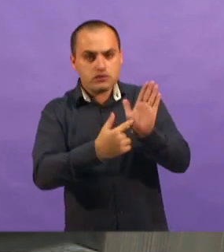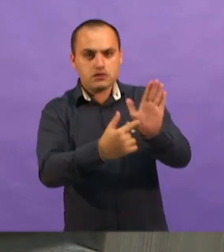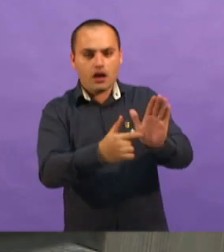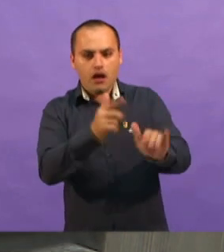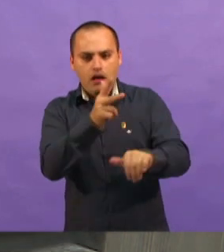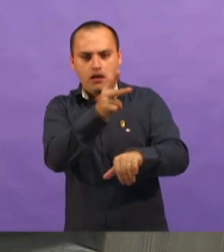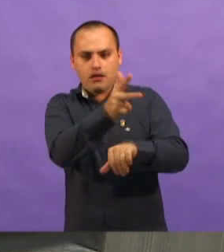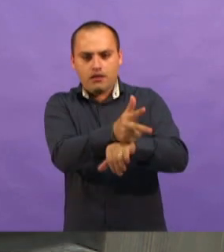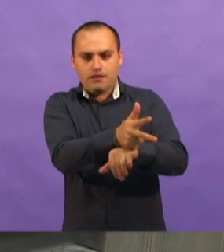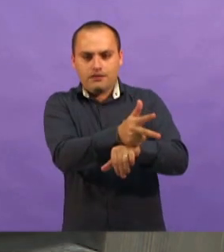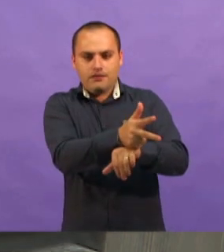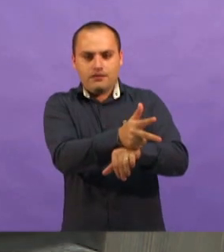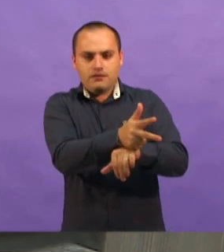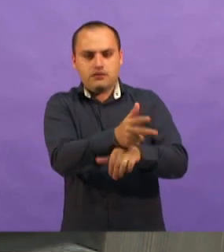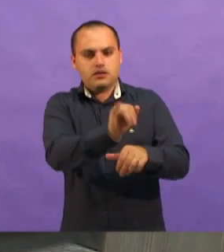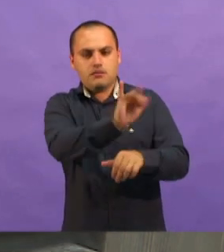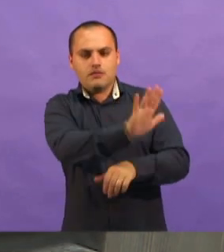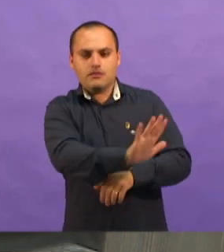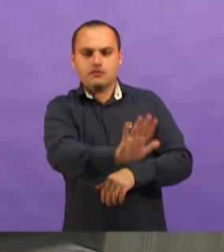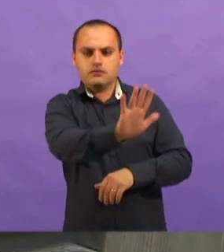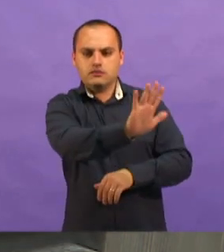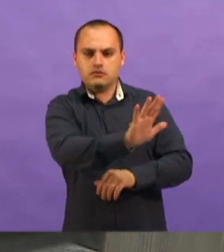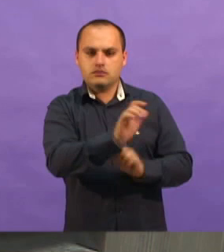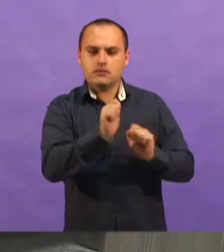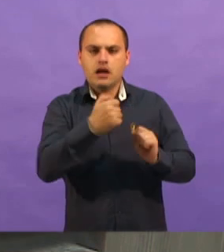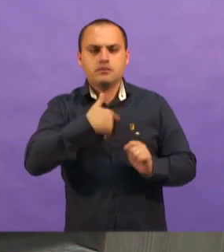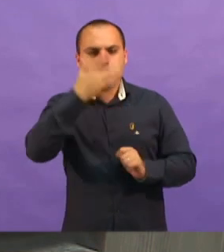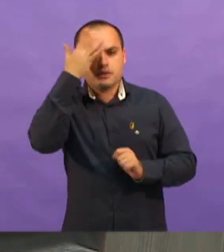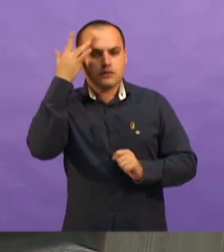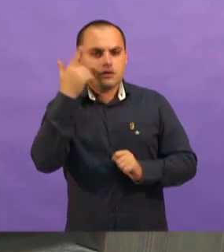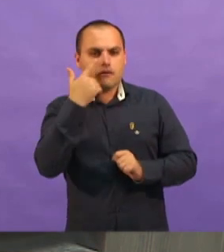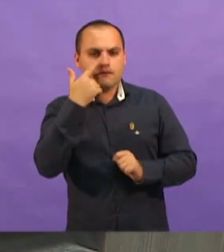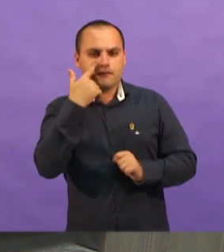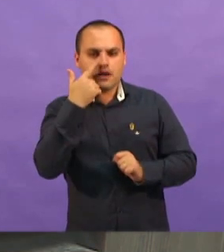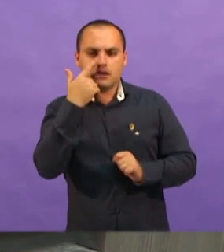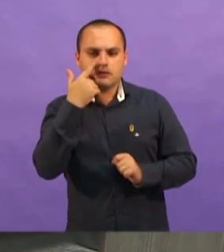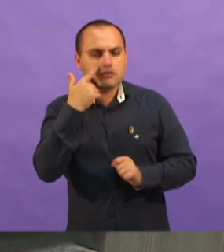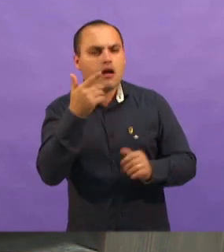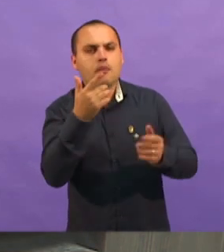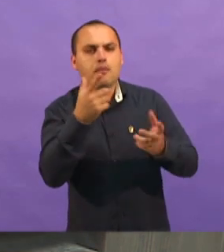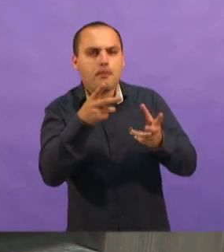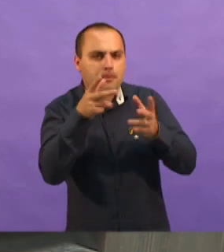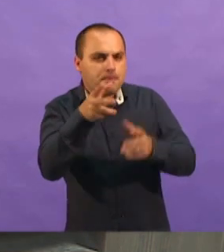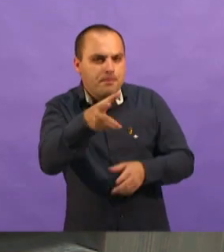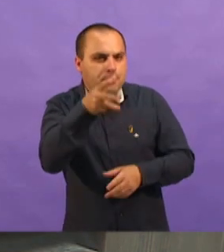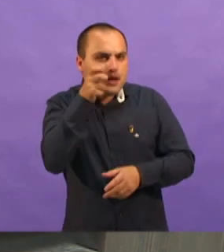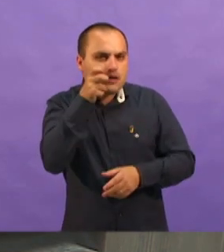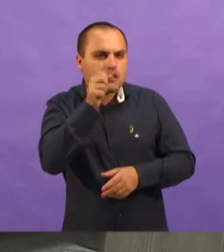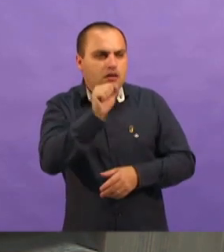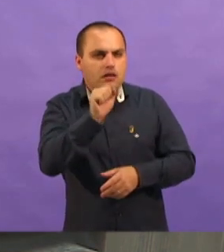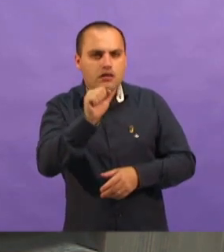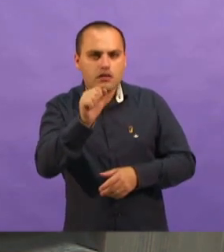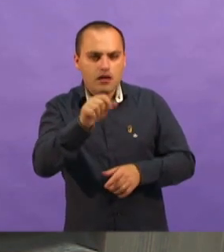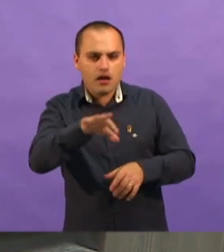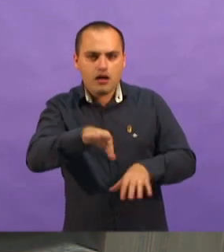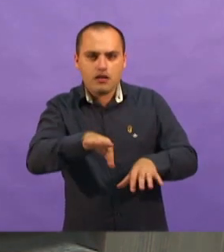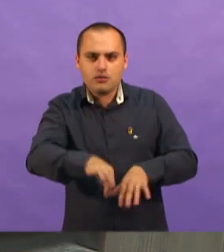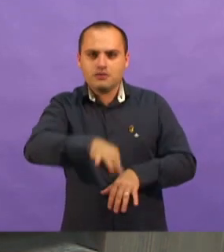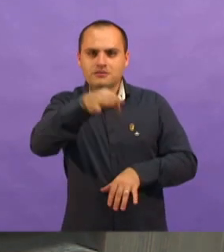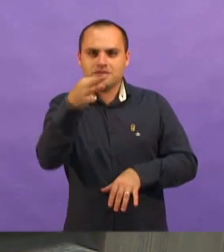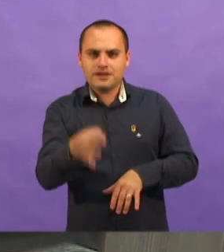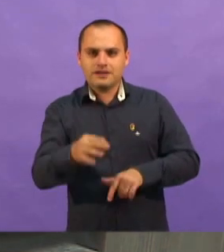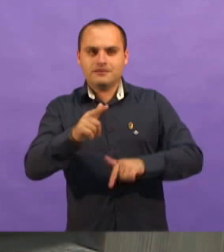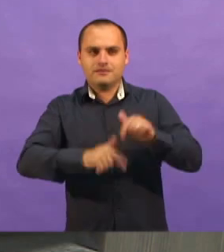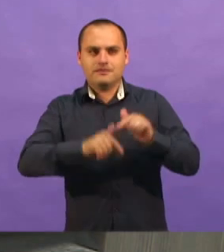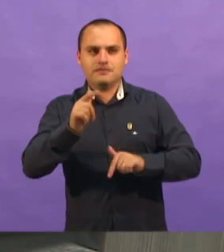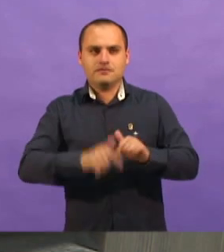gente possa, quem está nos assistindo, possa perceber um pouquinho da qualidade do material?